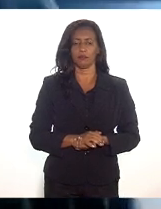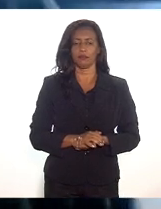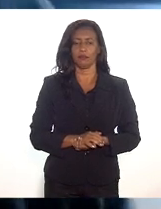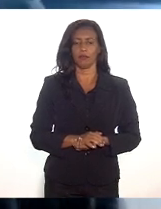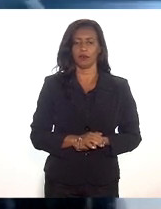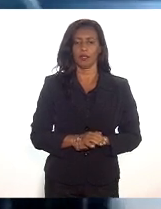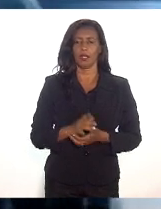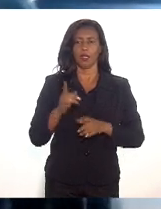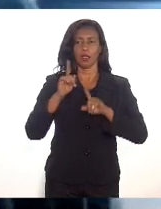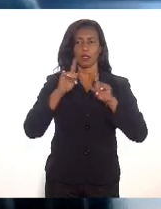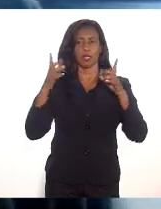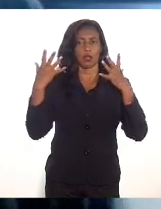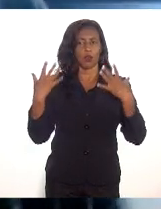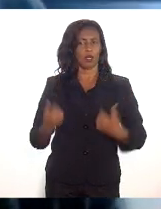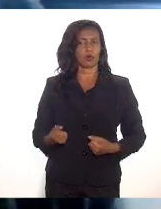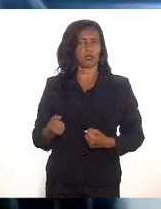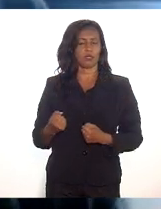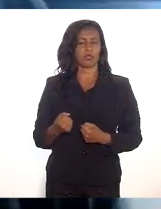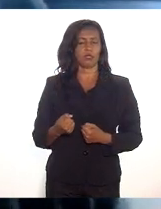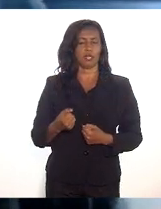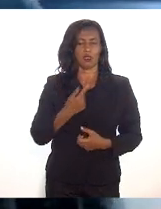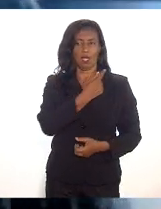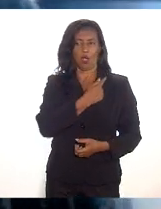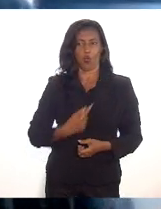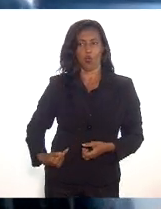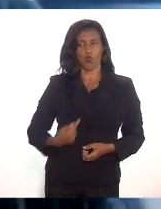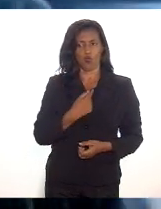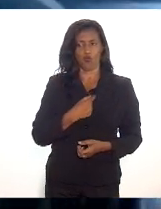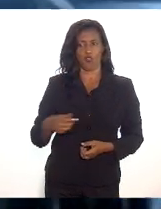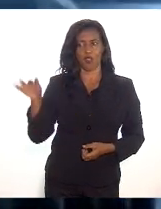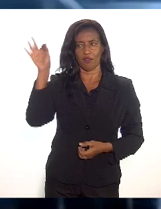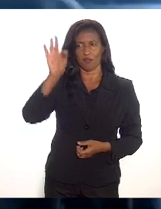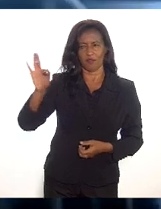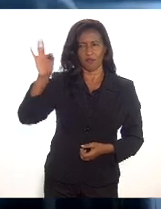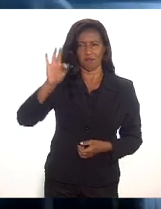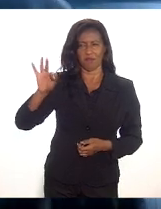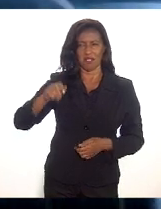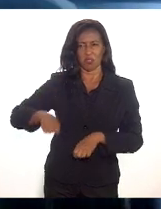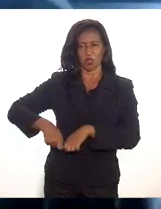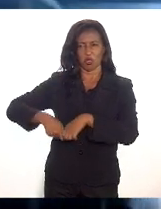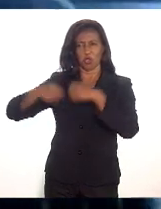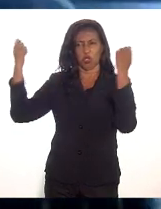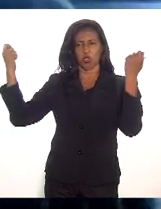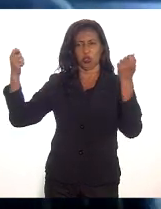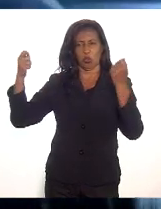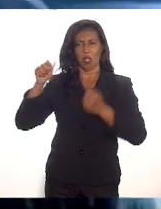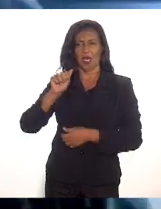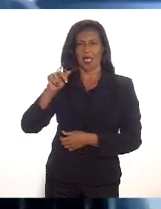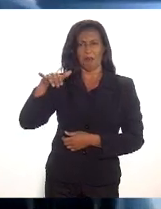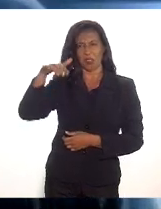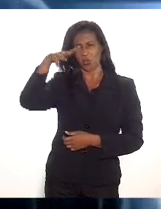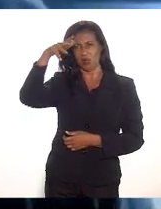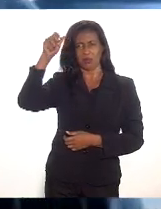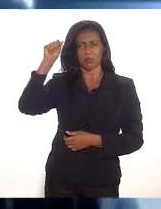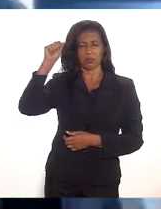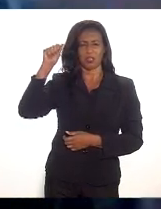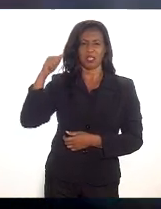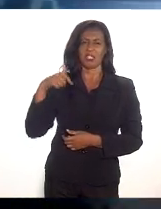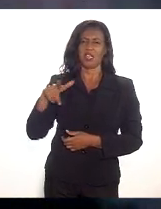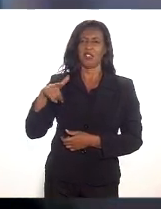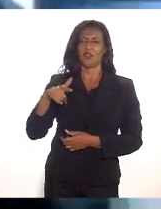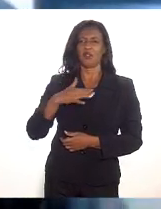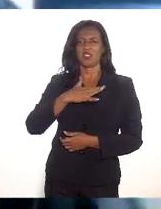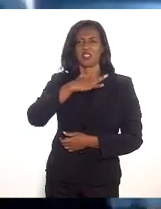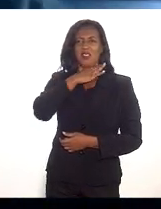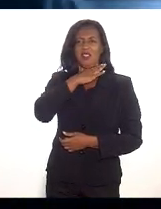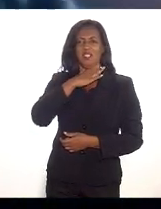ceder à chantagem de um governo federal que destrói a Amazônia, enterrou o Brasil nessa crise